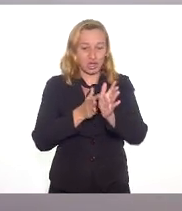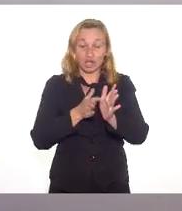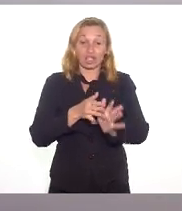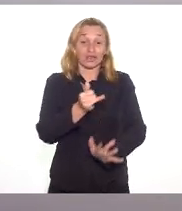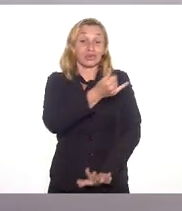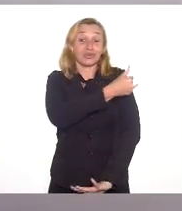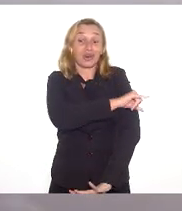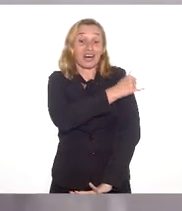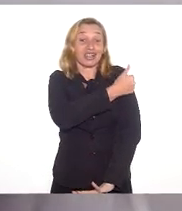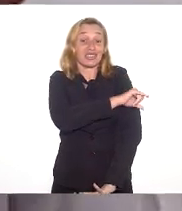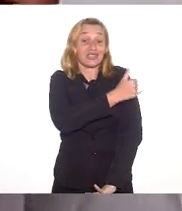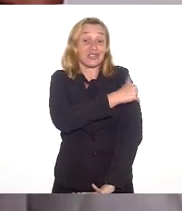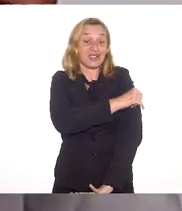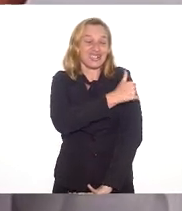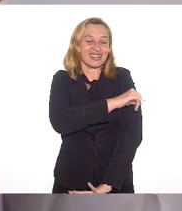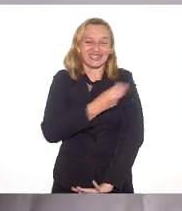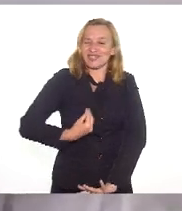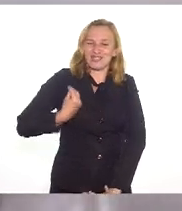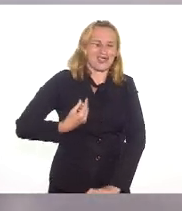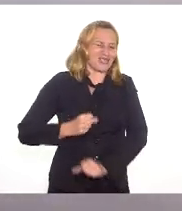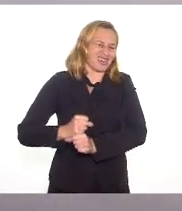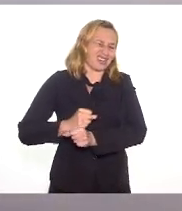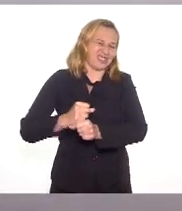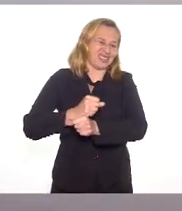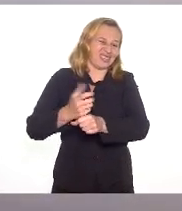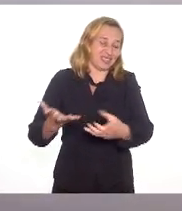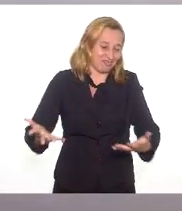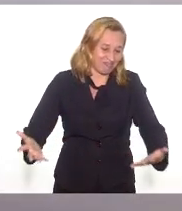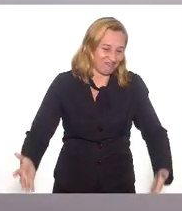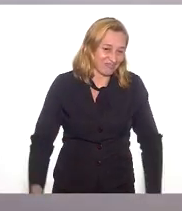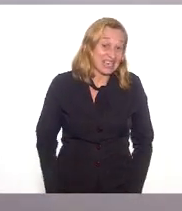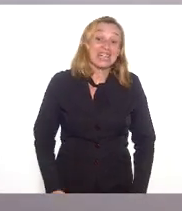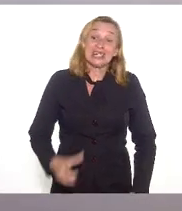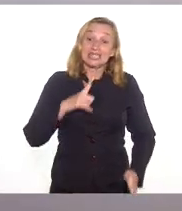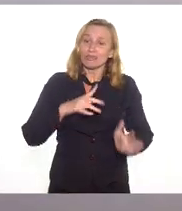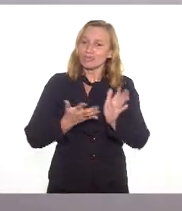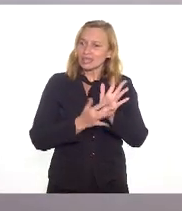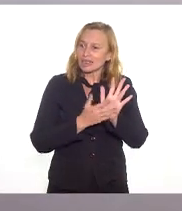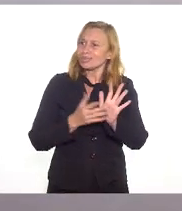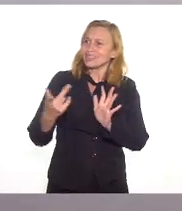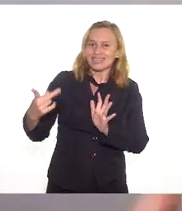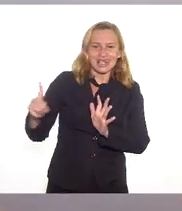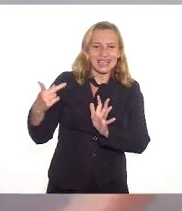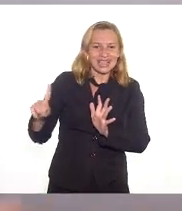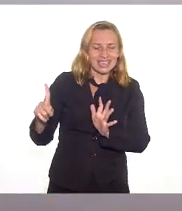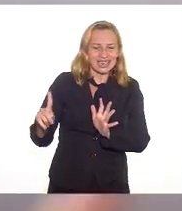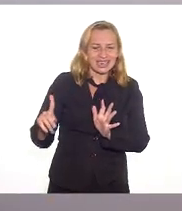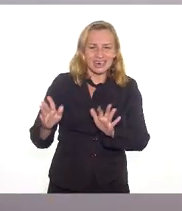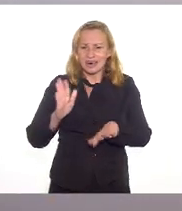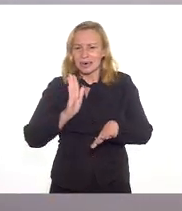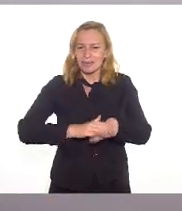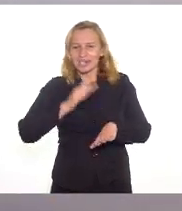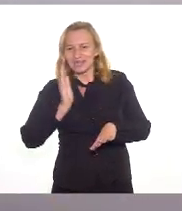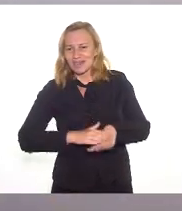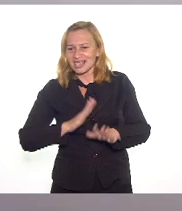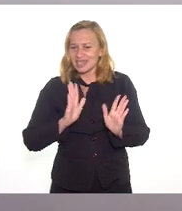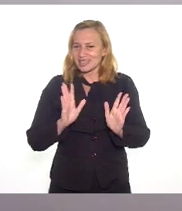carioca, conviveu durante muitos anos. Aliás, tem um samba dele que está cada vez mais